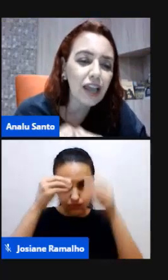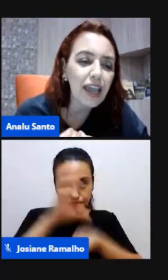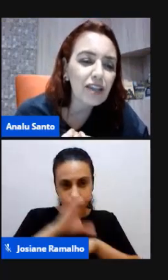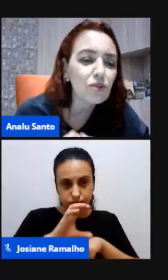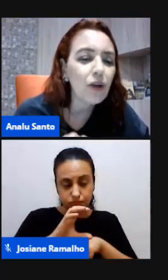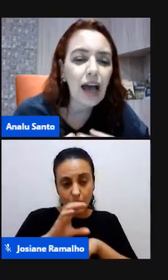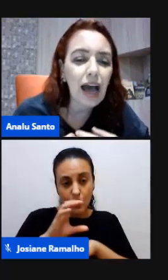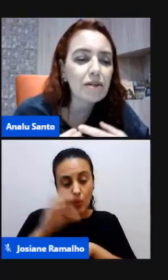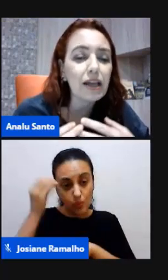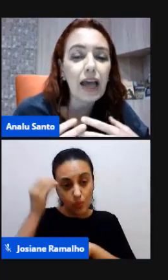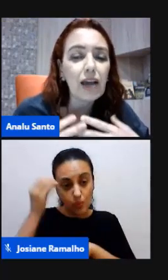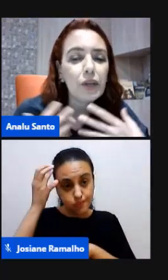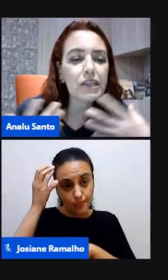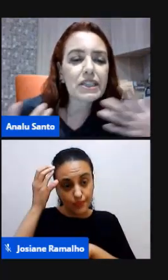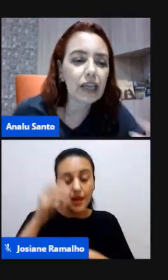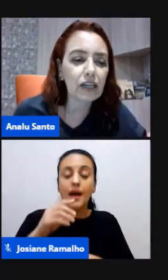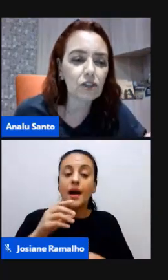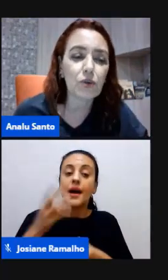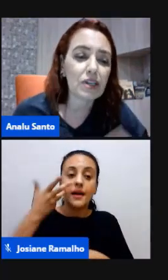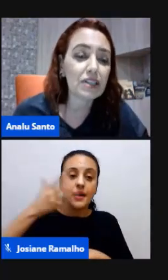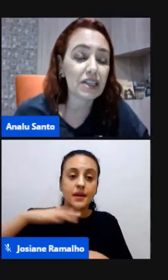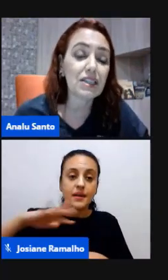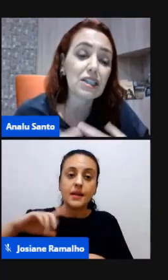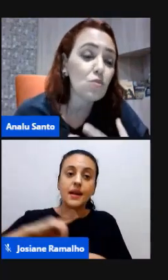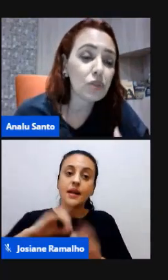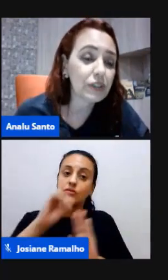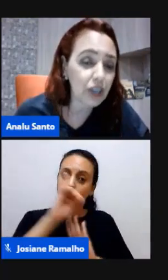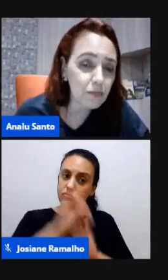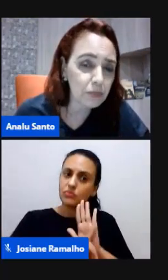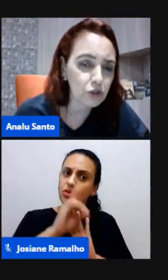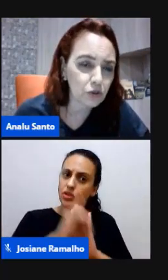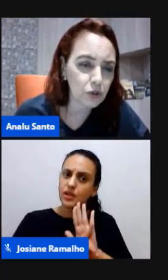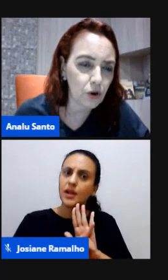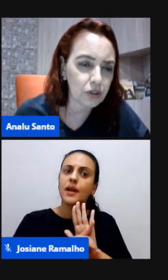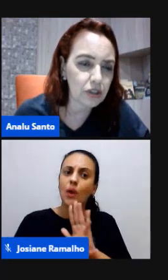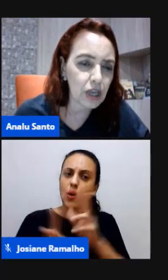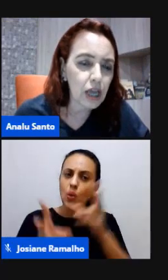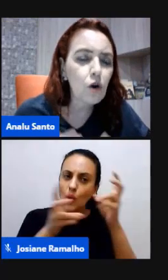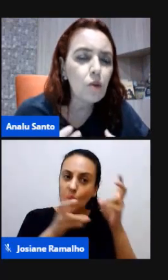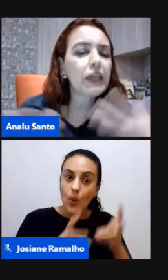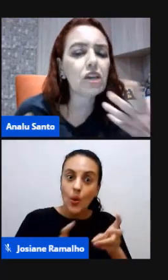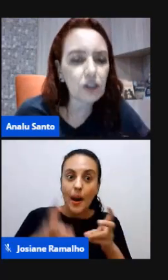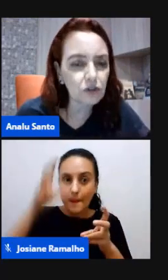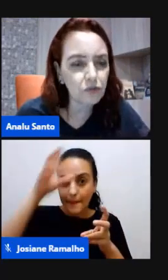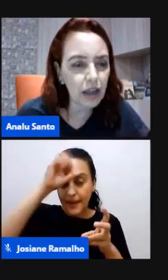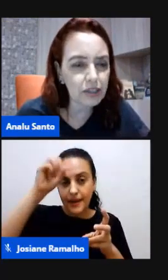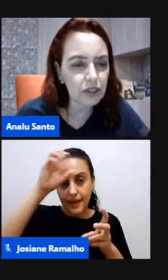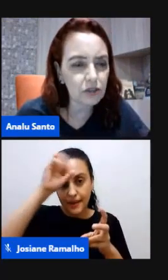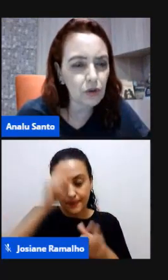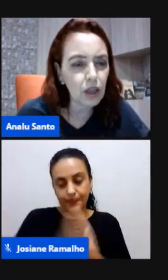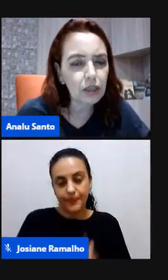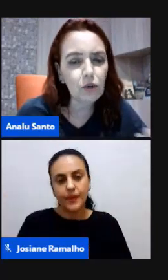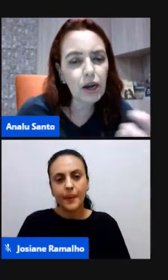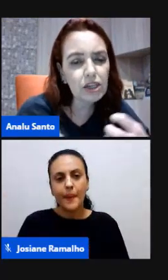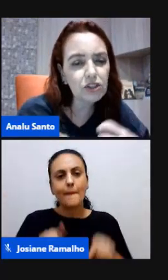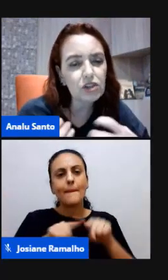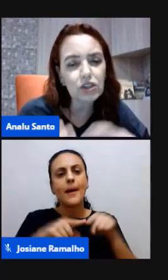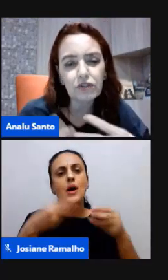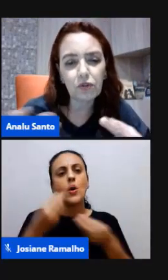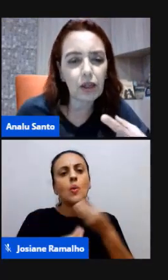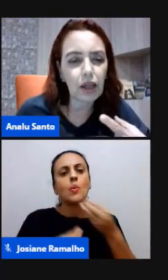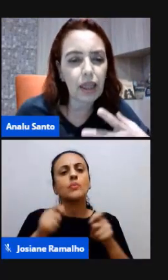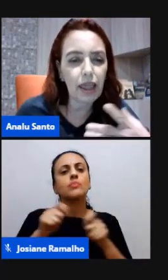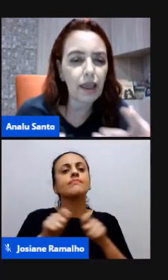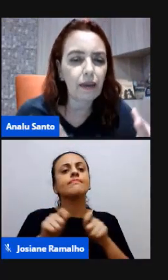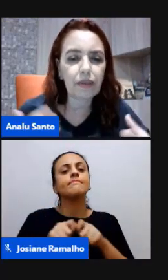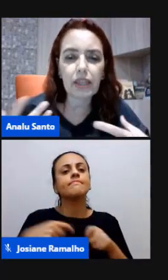tem direito a conhecer as coisas, e as crianças são extremamente curiosas. Como é que a gente faz isso? Então, antes da